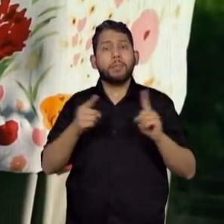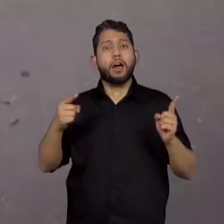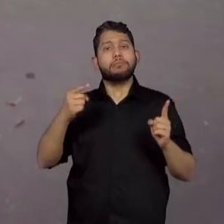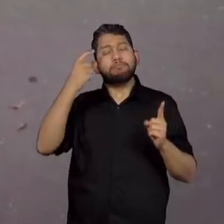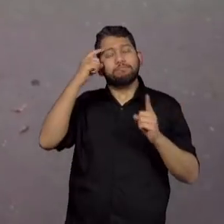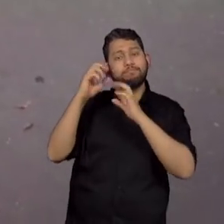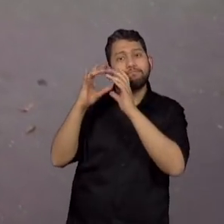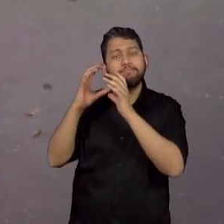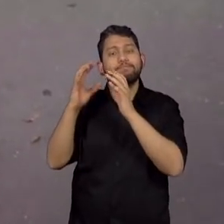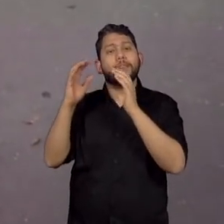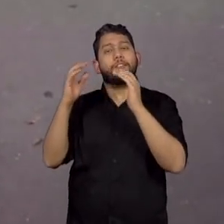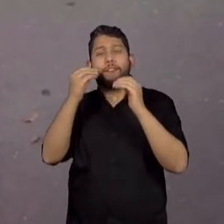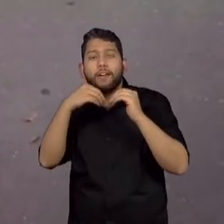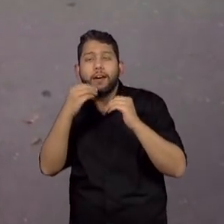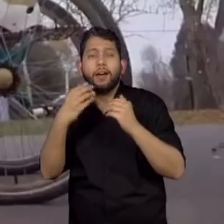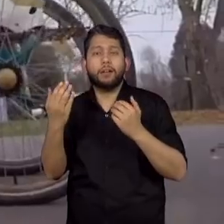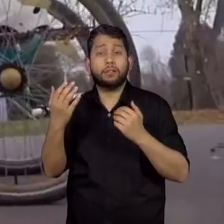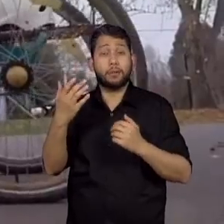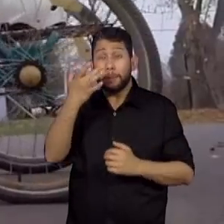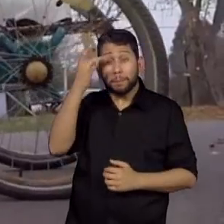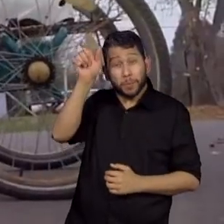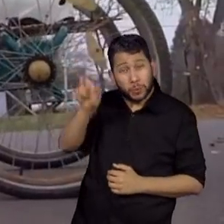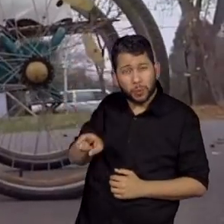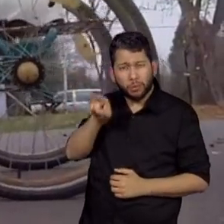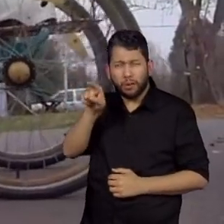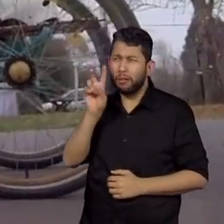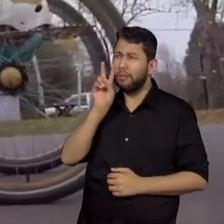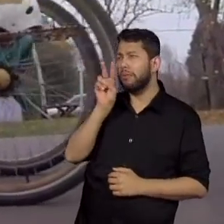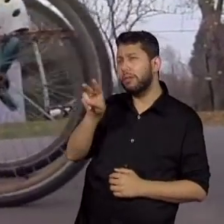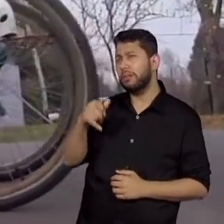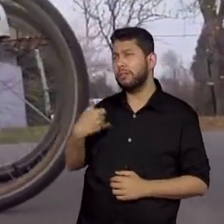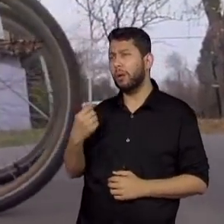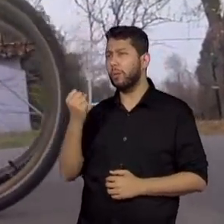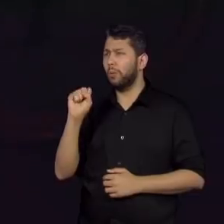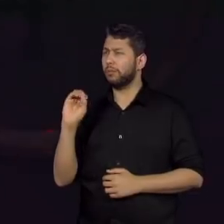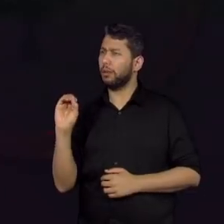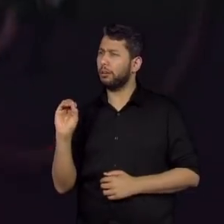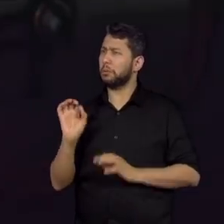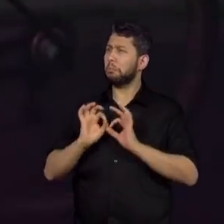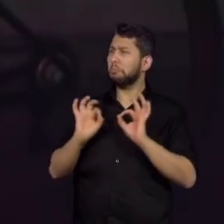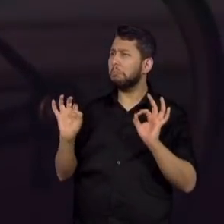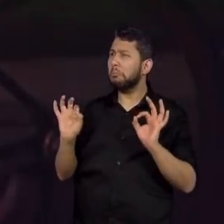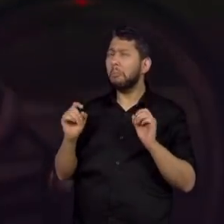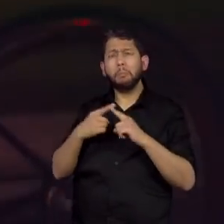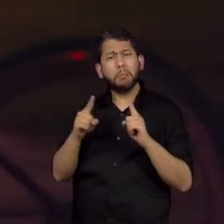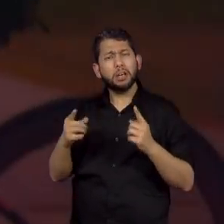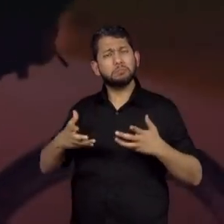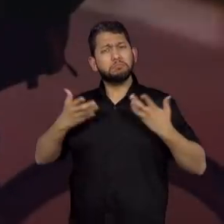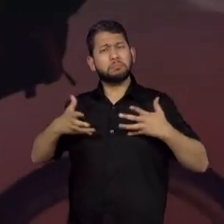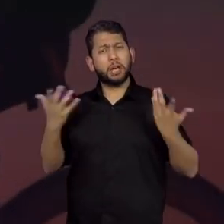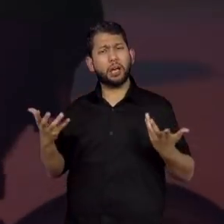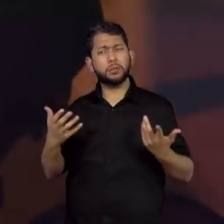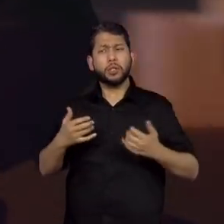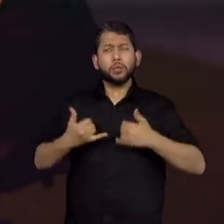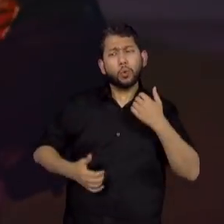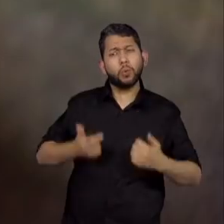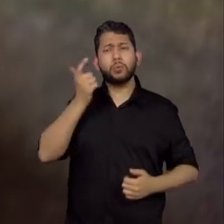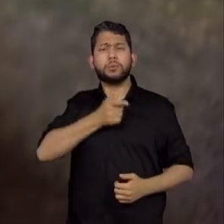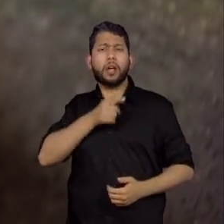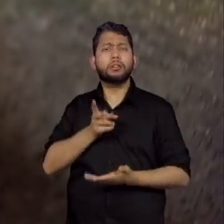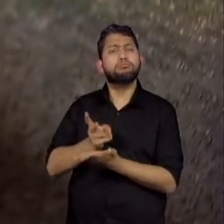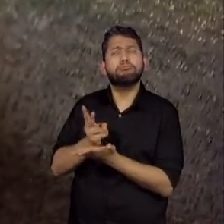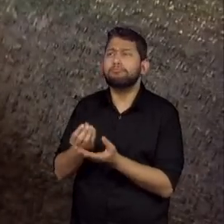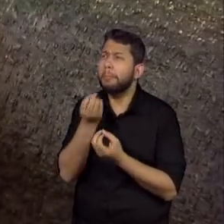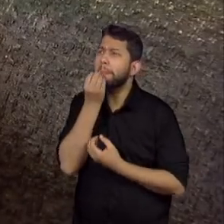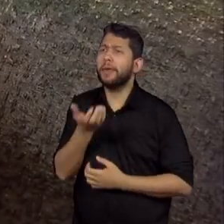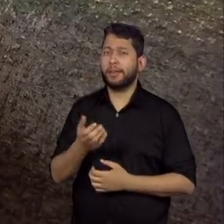idosos com mais de 80 anos que celebram a vida com energia e bem-estar? No livro O